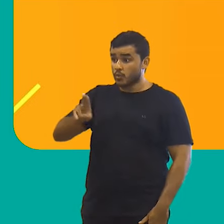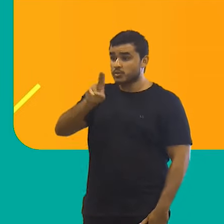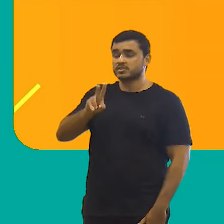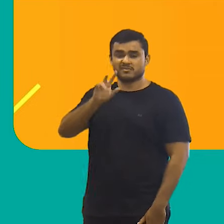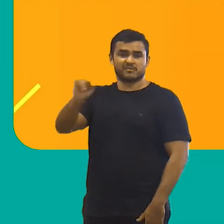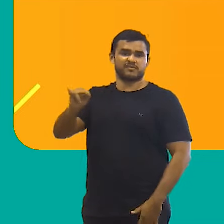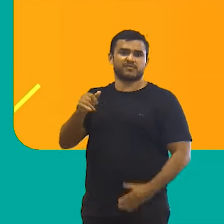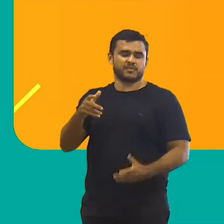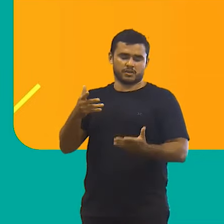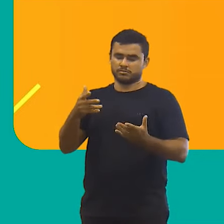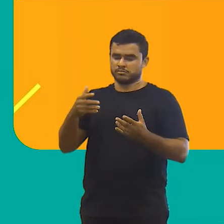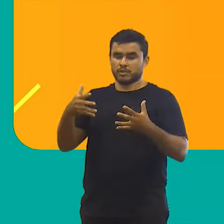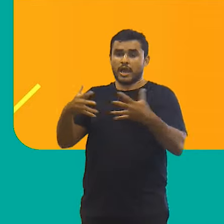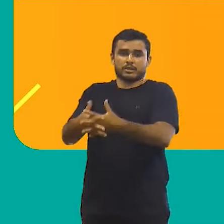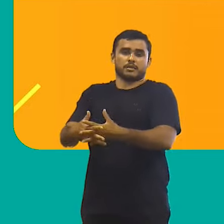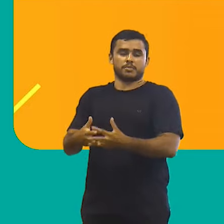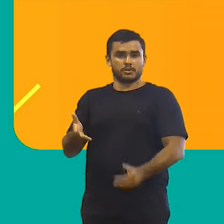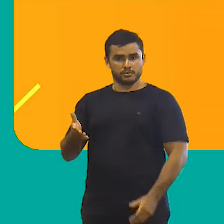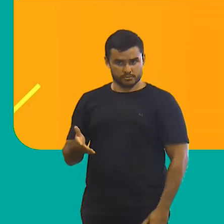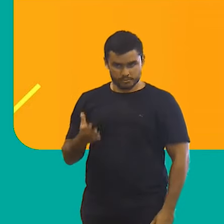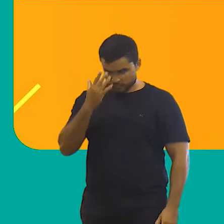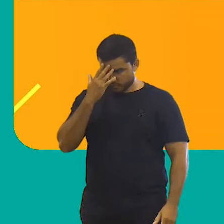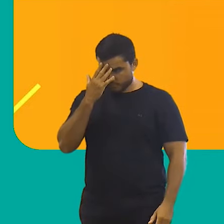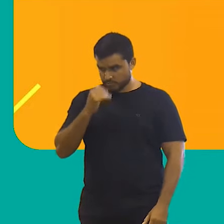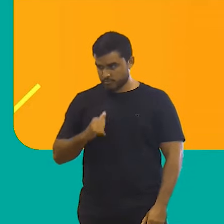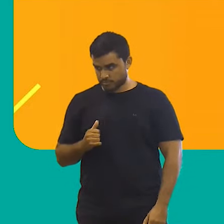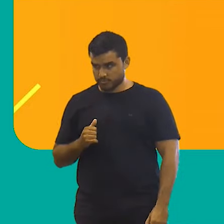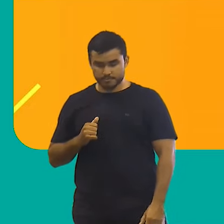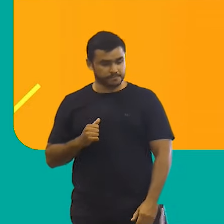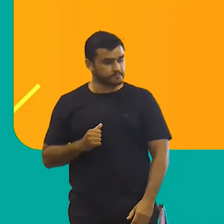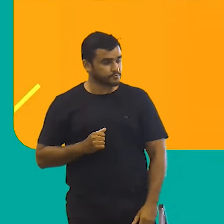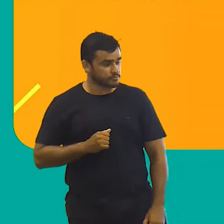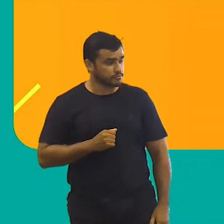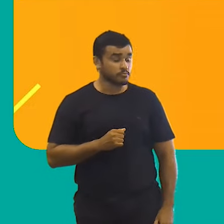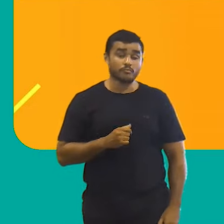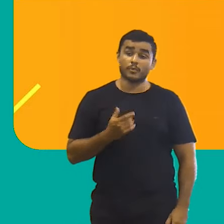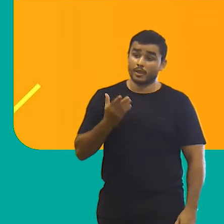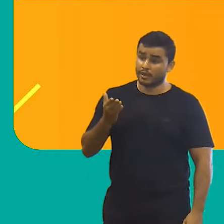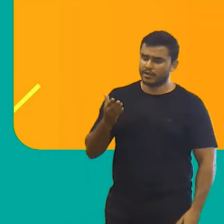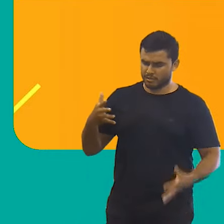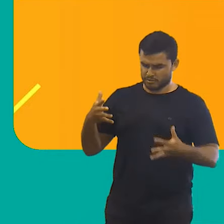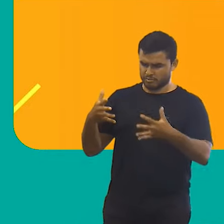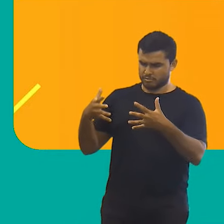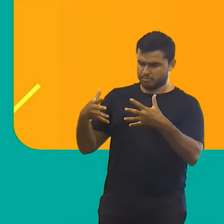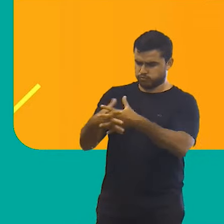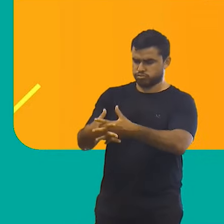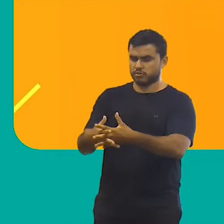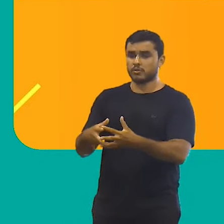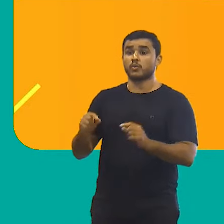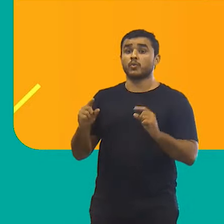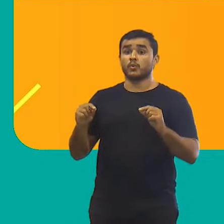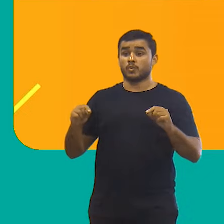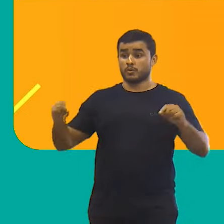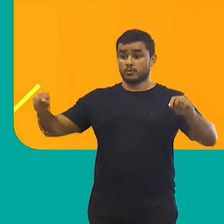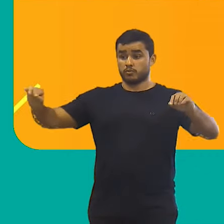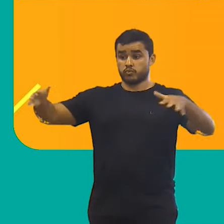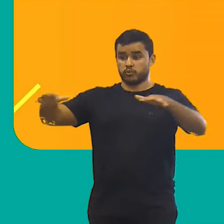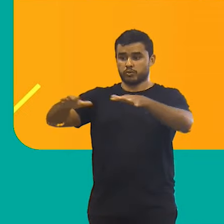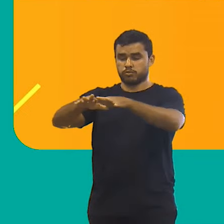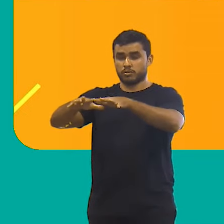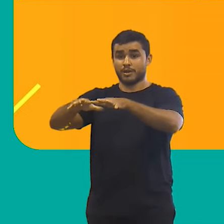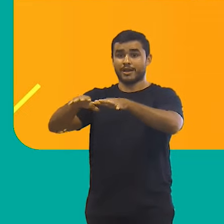Professor, eu não lembro. A interferência é o resultado do encontro de duas